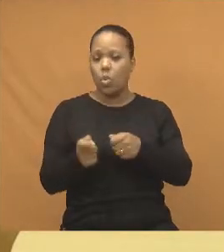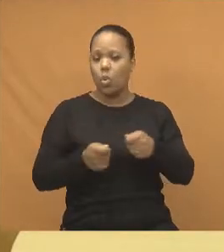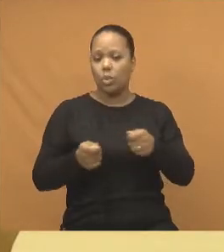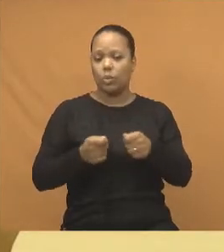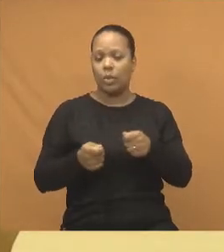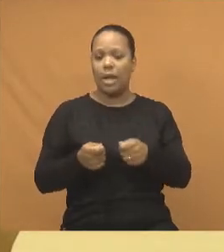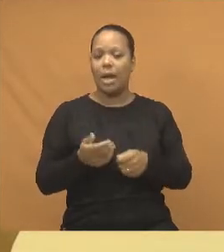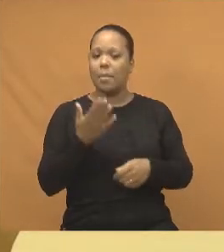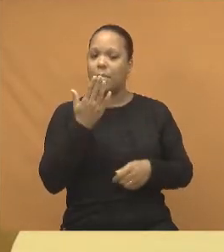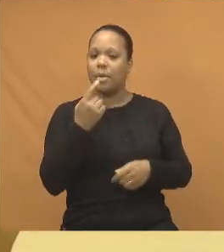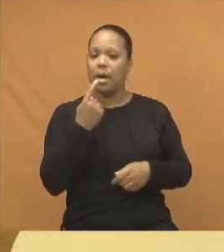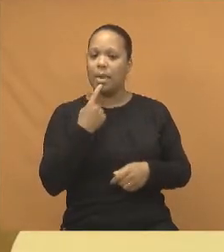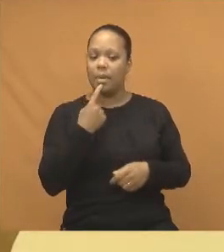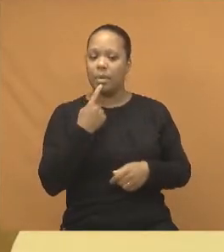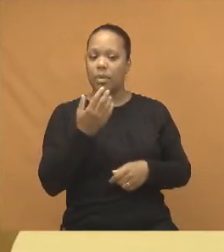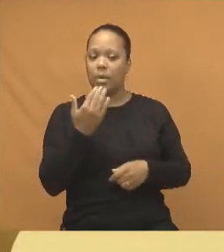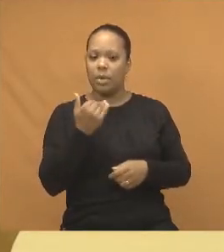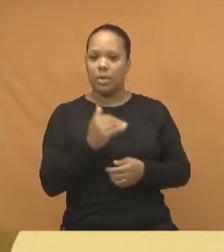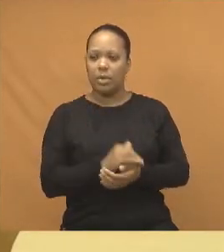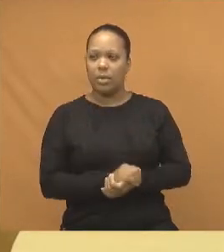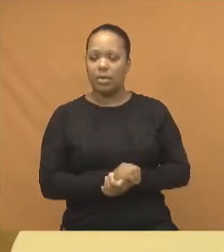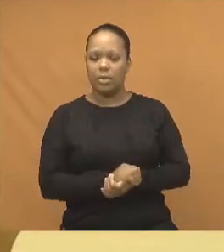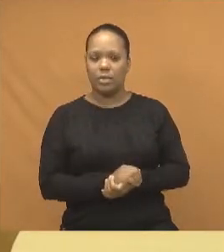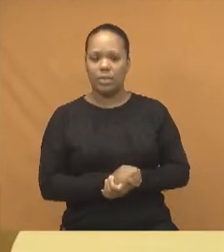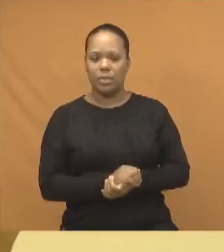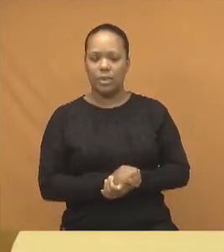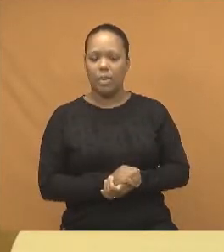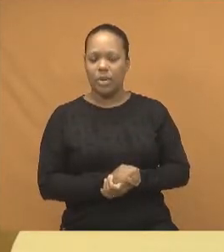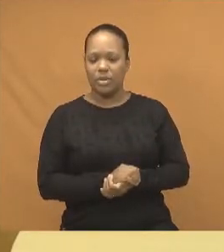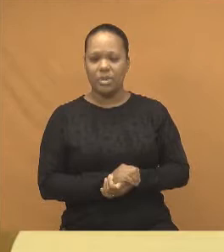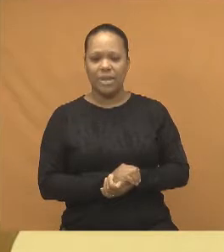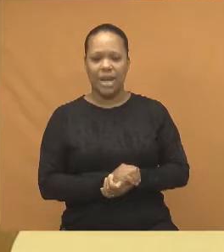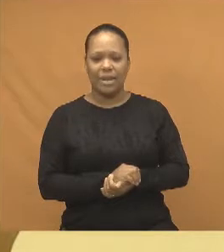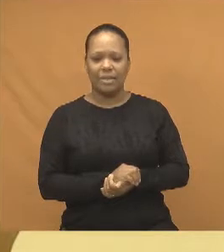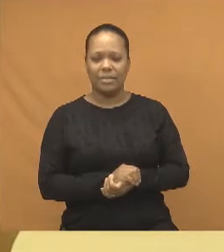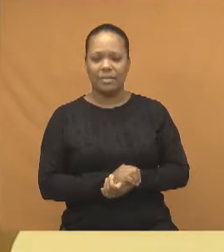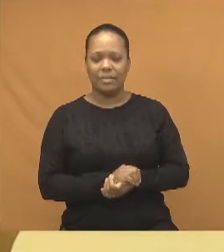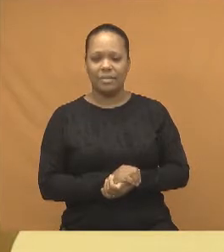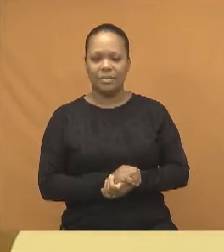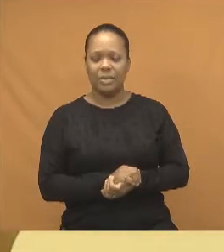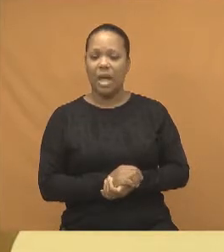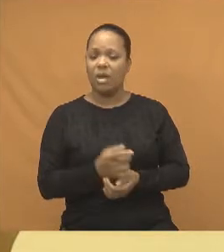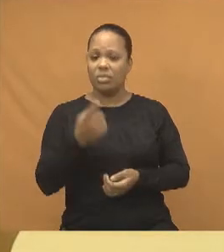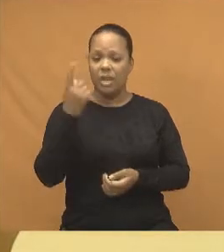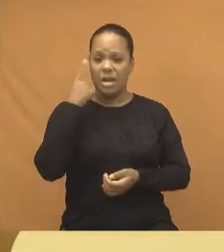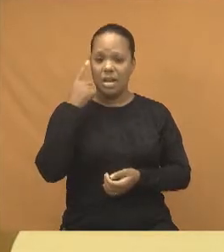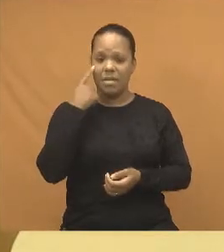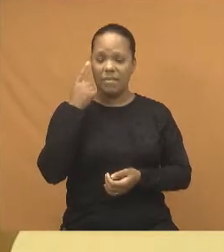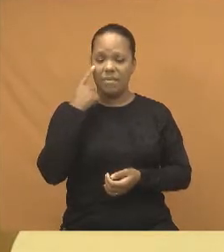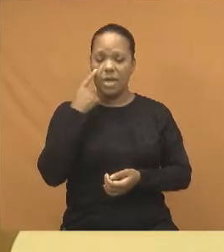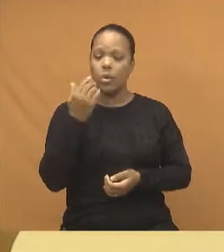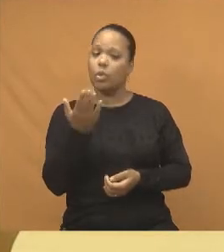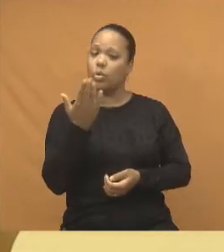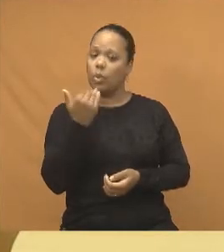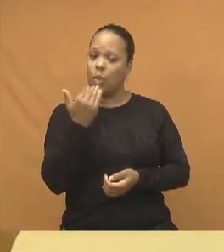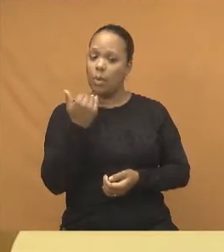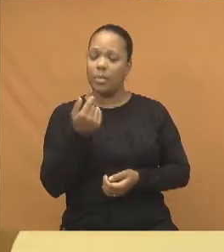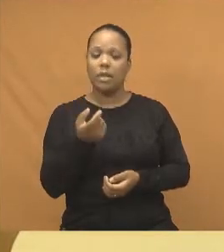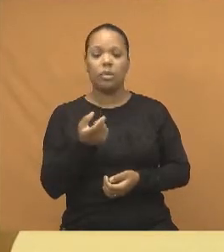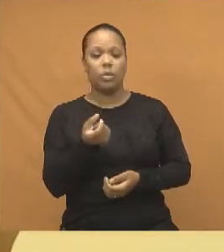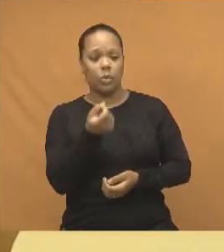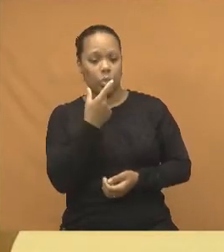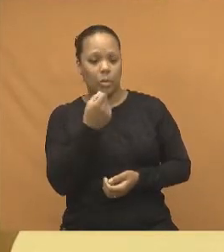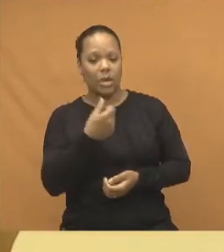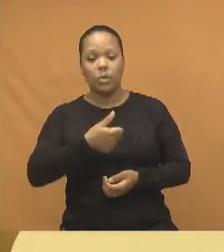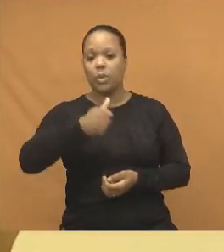boca. Eu que tenho que brecar minha boca. Eu que tenho que ver o que eu estou tomando. Eu que tenho que ver o que eu